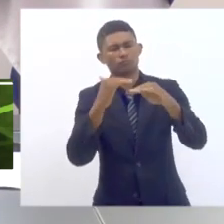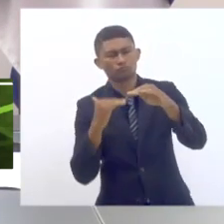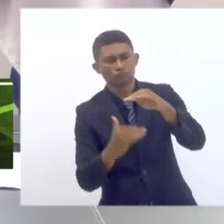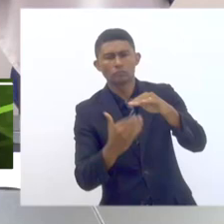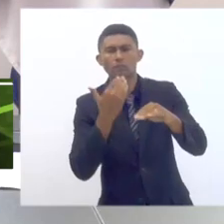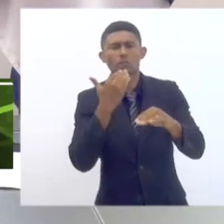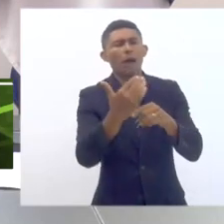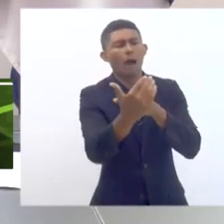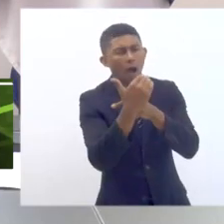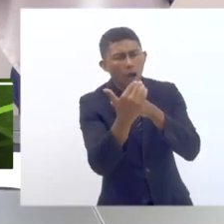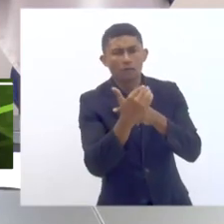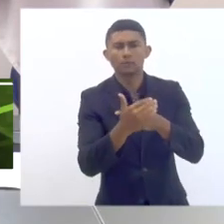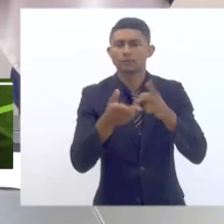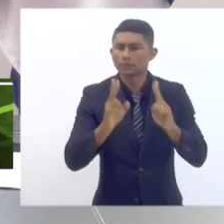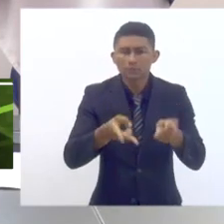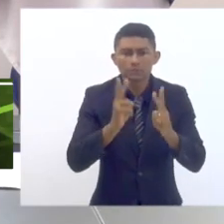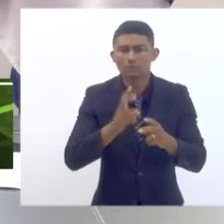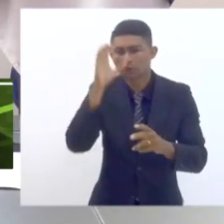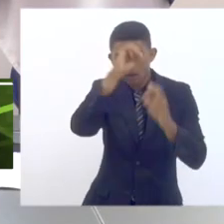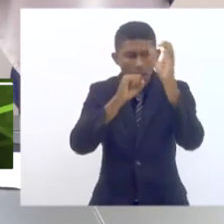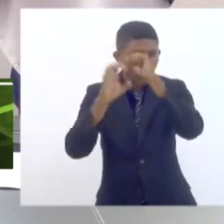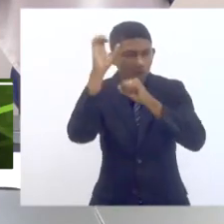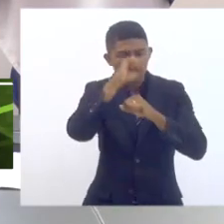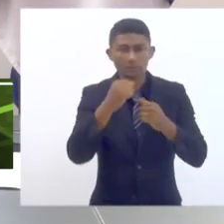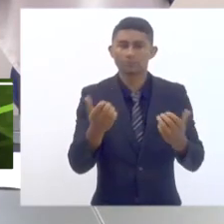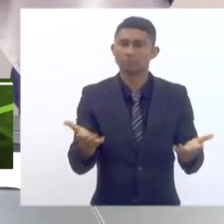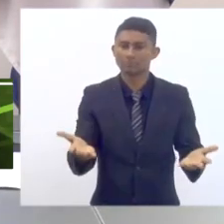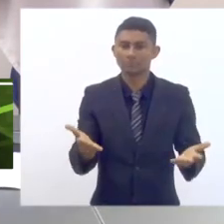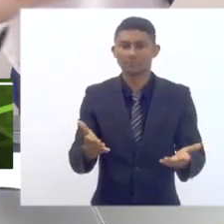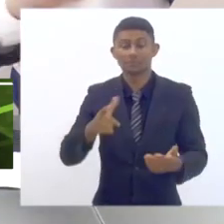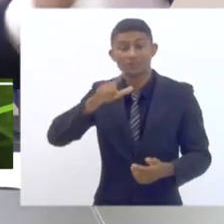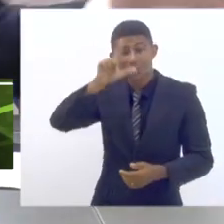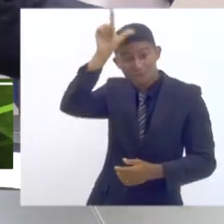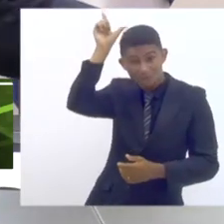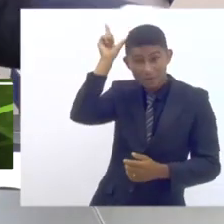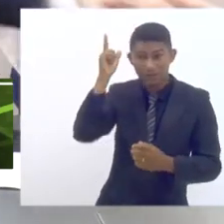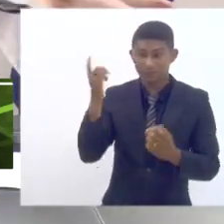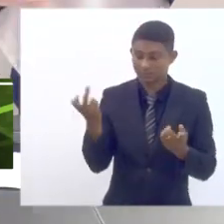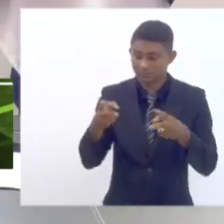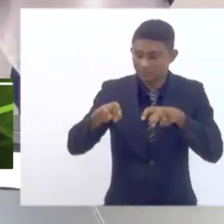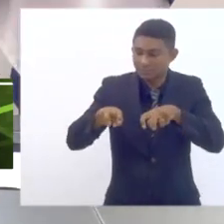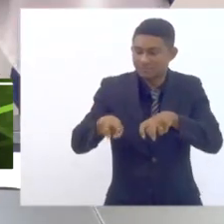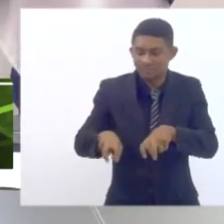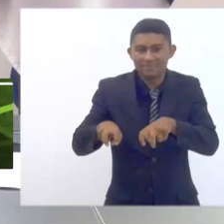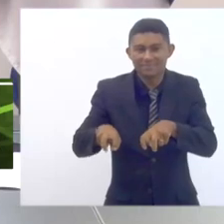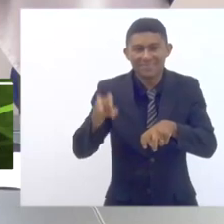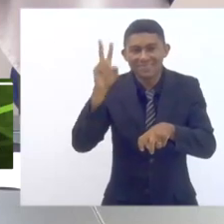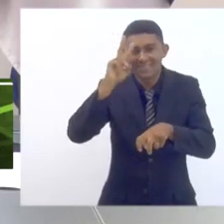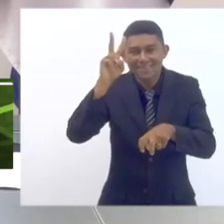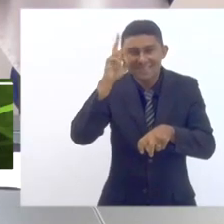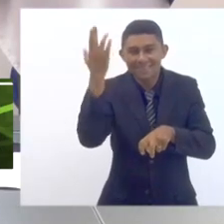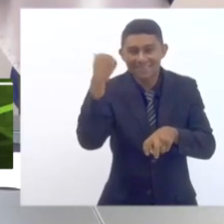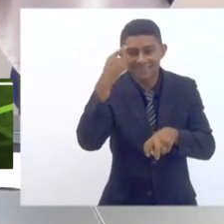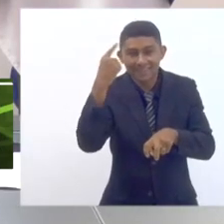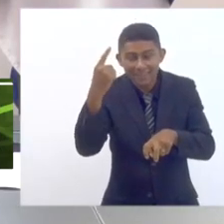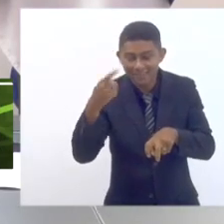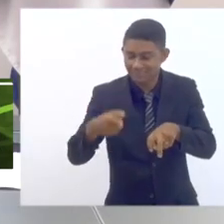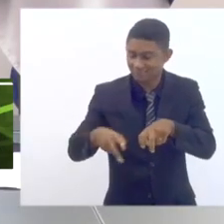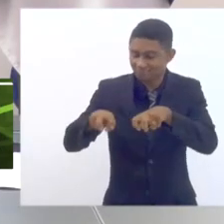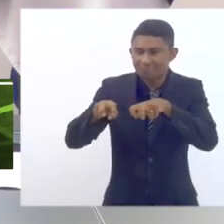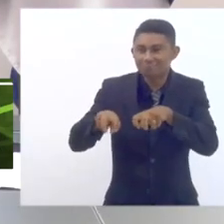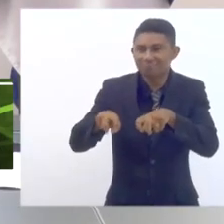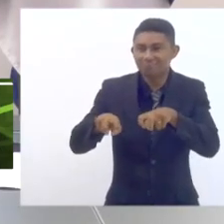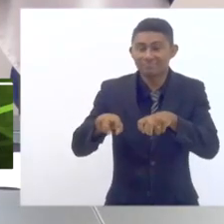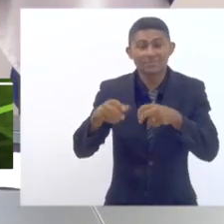de ir aprendendo, e graças a Deus, Luiz Paulo sentava assim do meu ladinho, eu aqui, Luiz Paulo aí bem de frente, então no